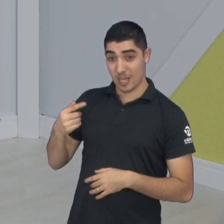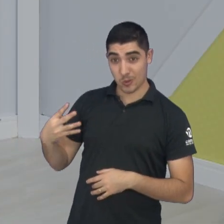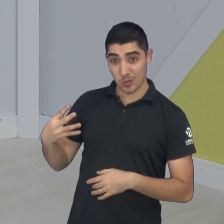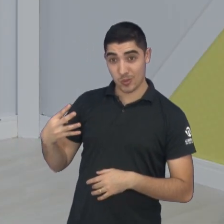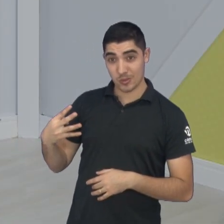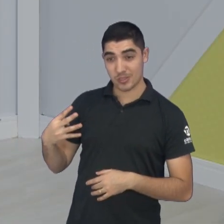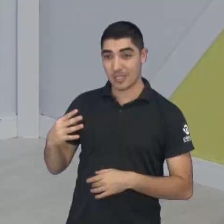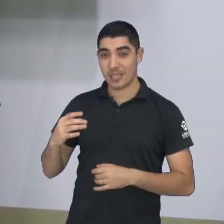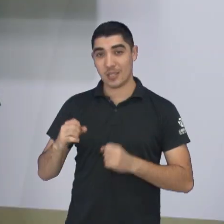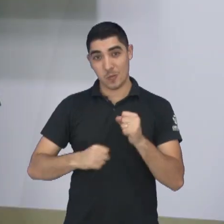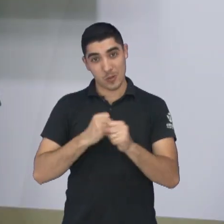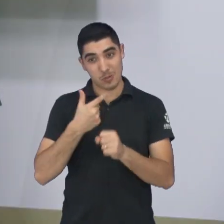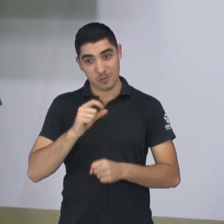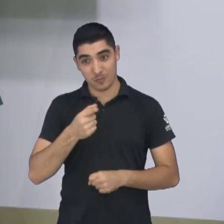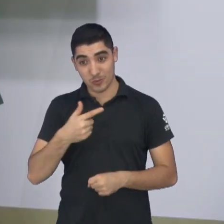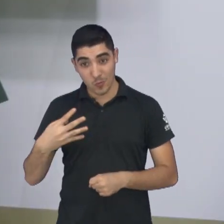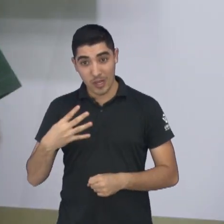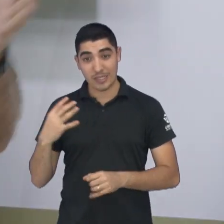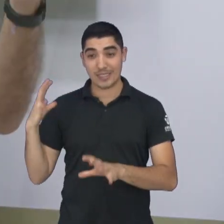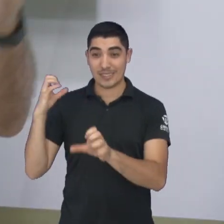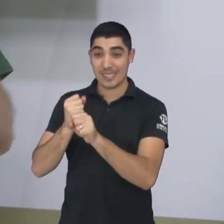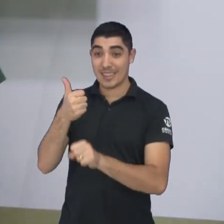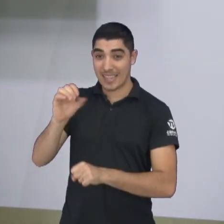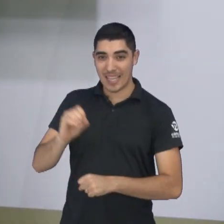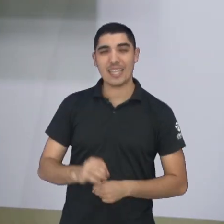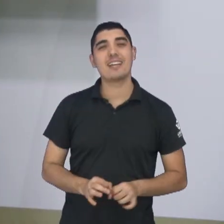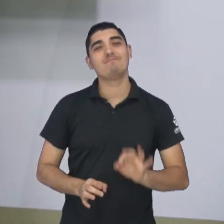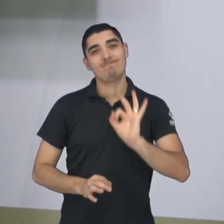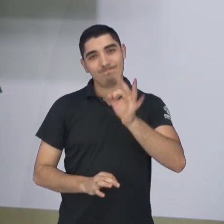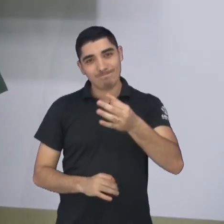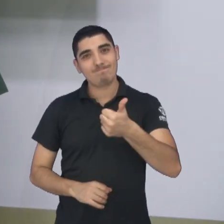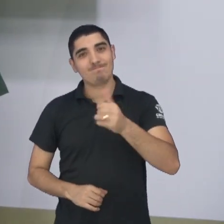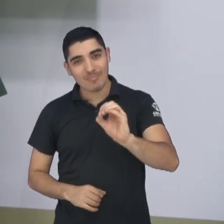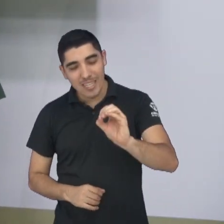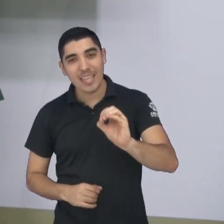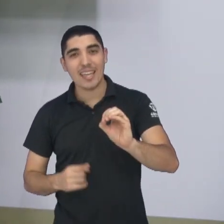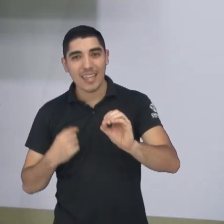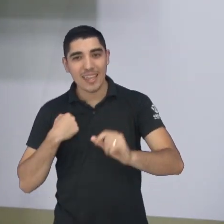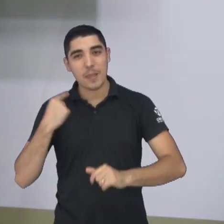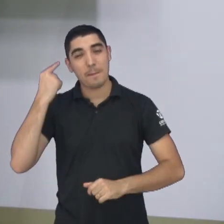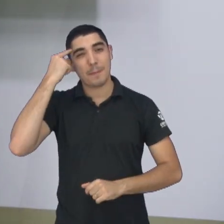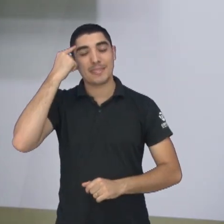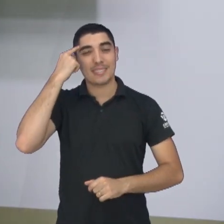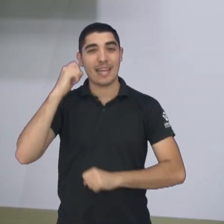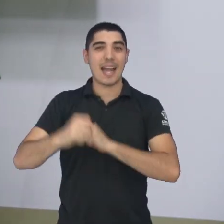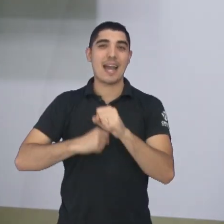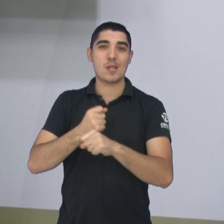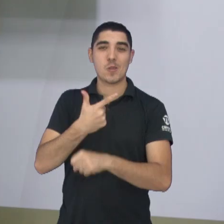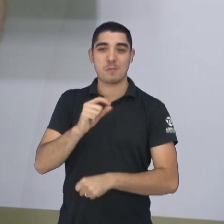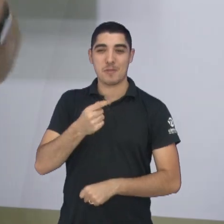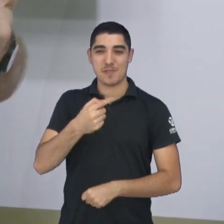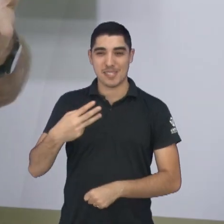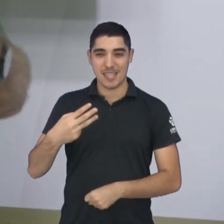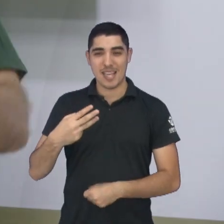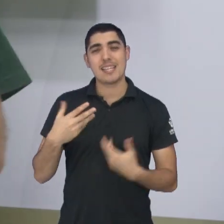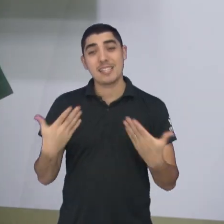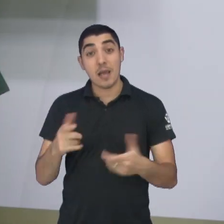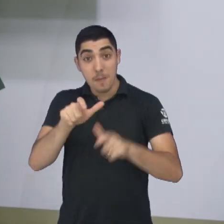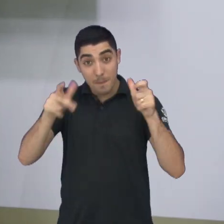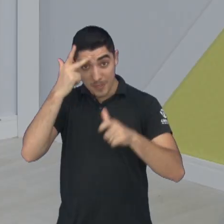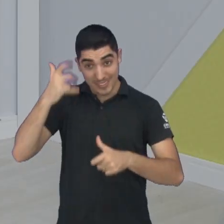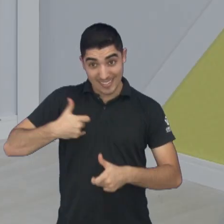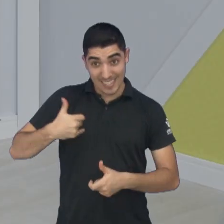10. São 10. 10, isso, exatamente. É porque eu estou contando 2023 ainda. Mas o pessoal que vai fazer 10